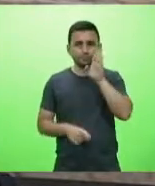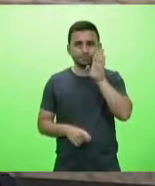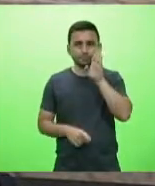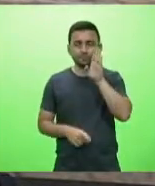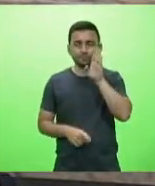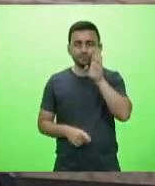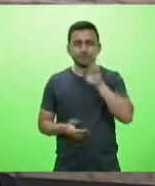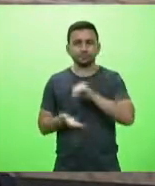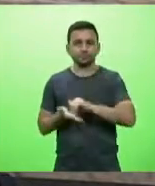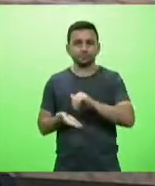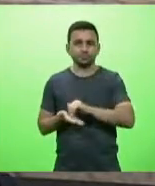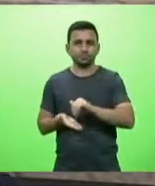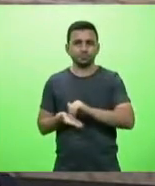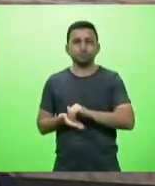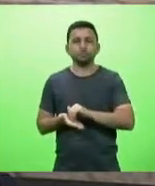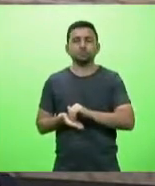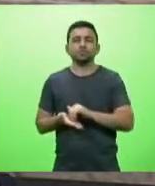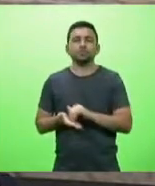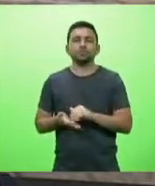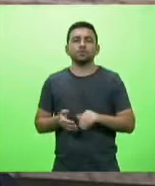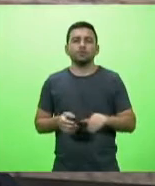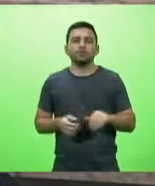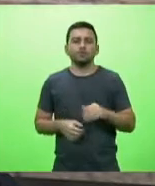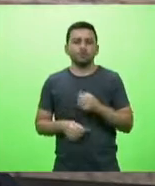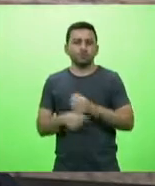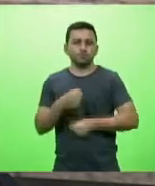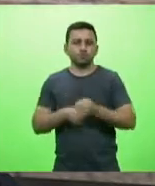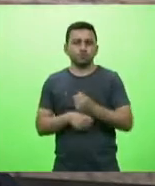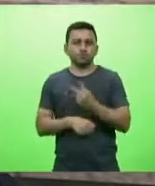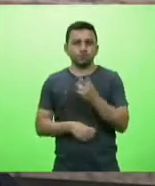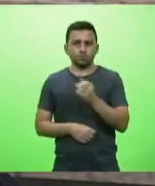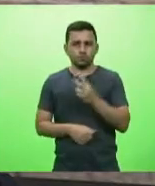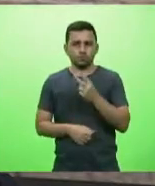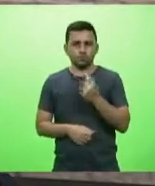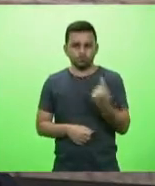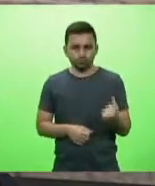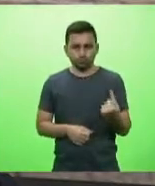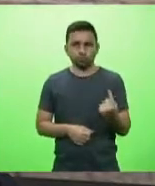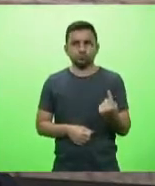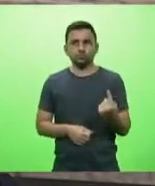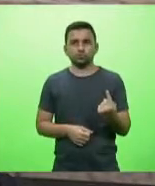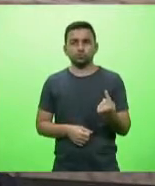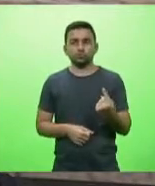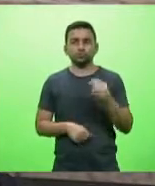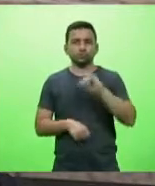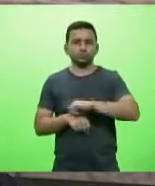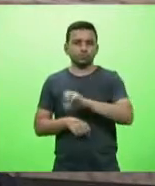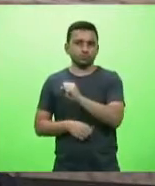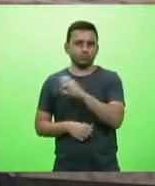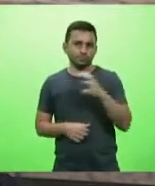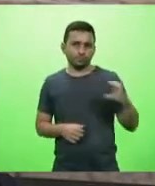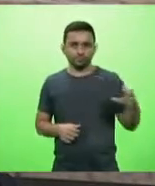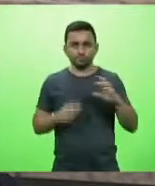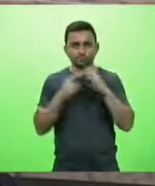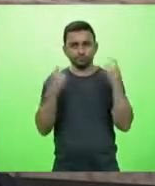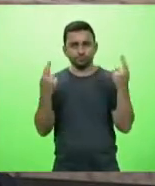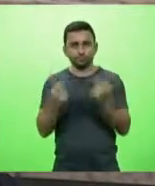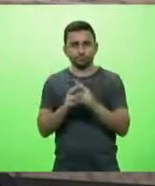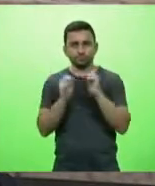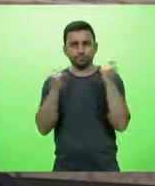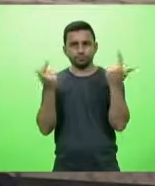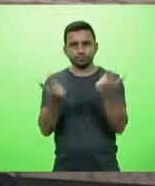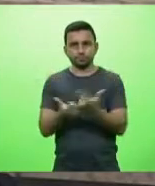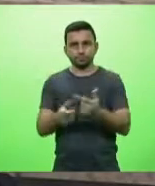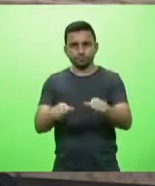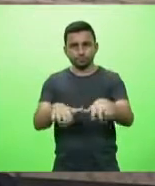do dia 9 do mês de março do ano 2021, nesta cidade, Florianópolis, capital do Estado de Santa Catarina, reuniu-se a Assembleia Legislativa em sessão